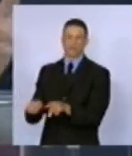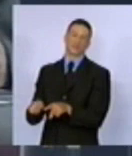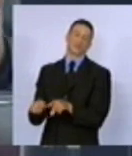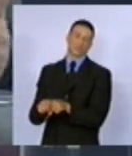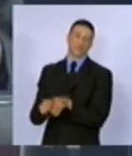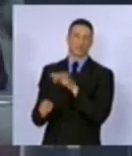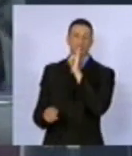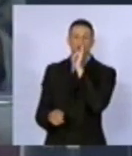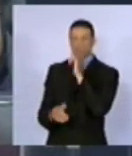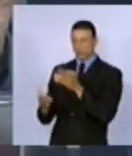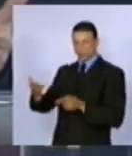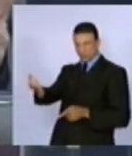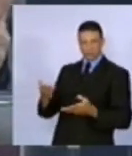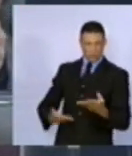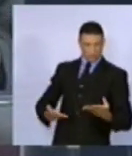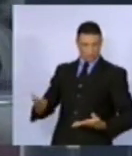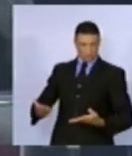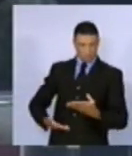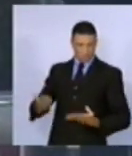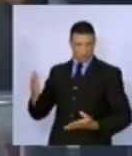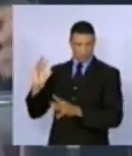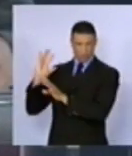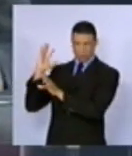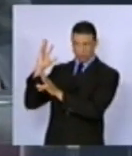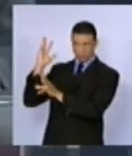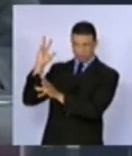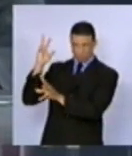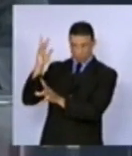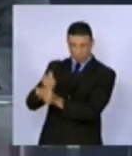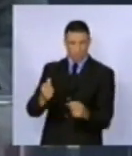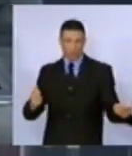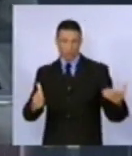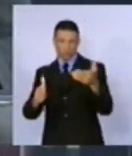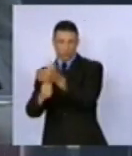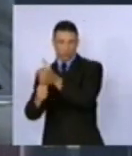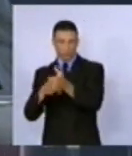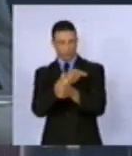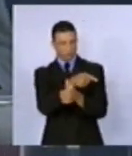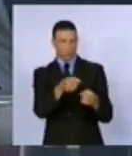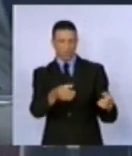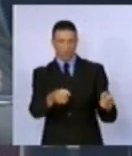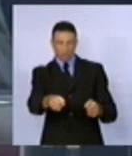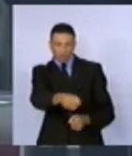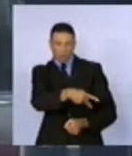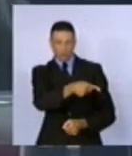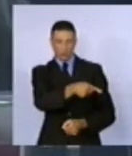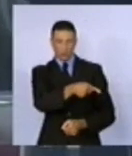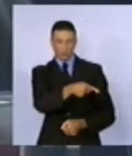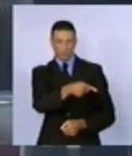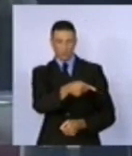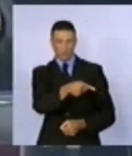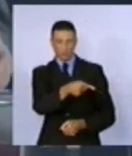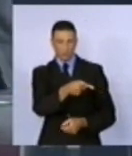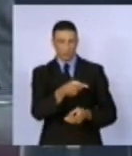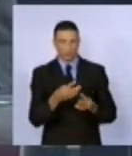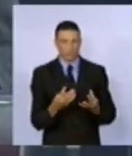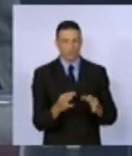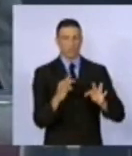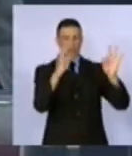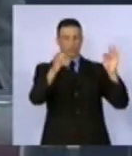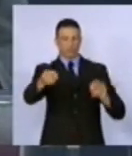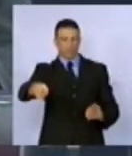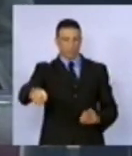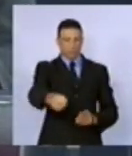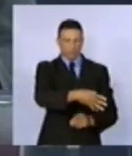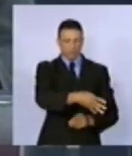o cortador de cana vai envelhecendo a substituição por uma nova nova é contingente de